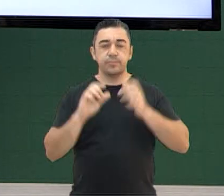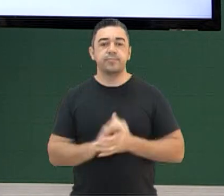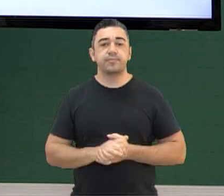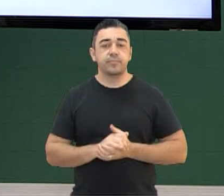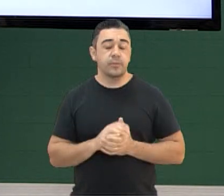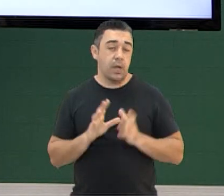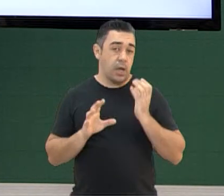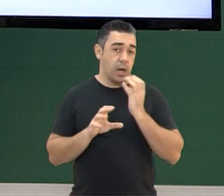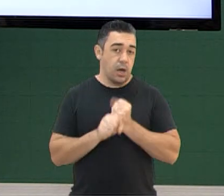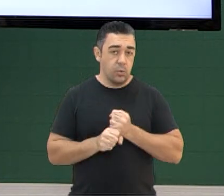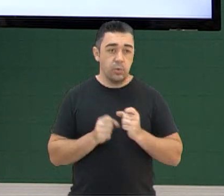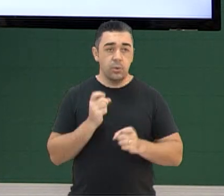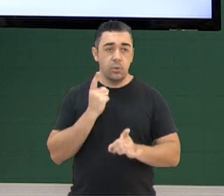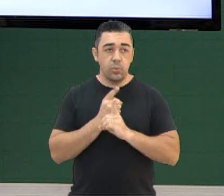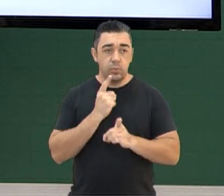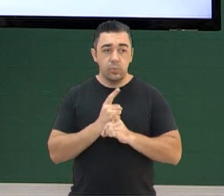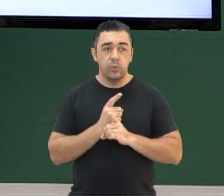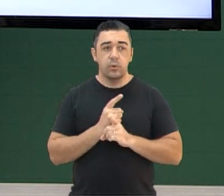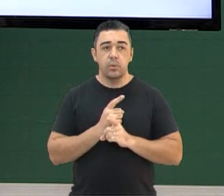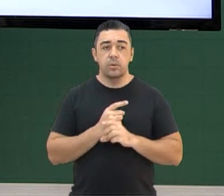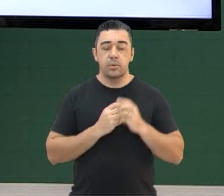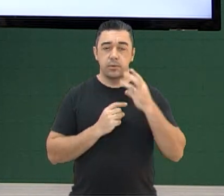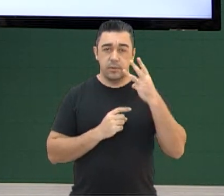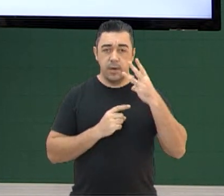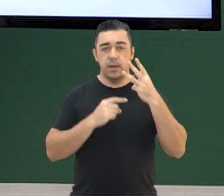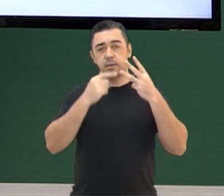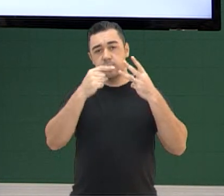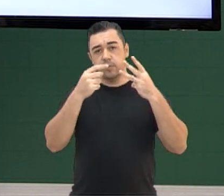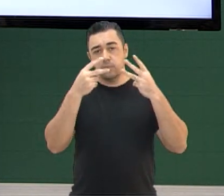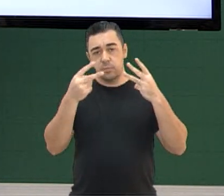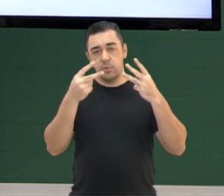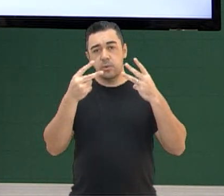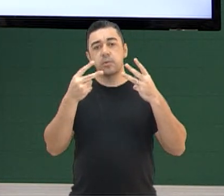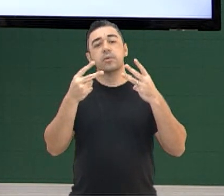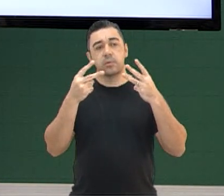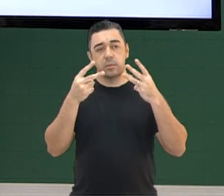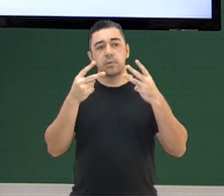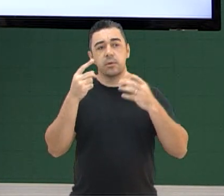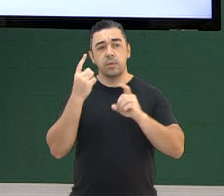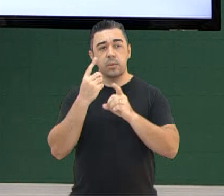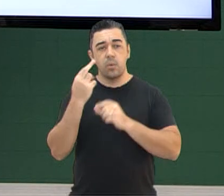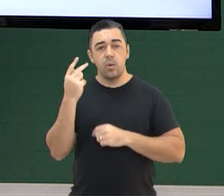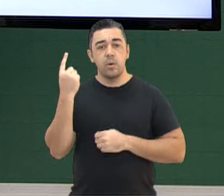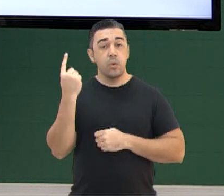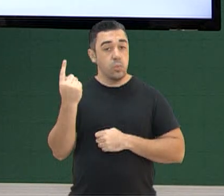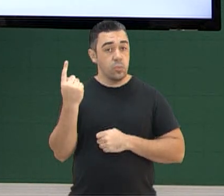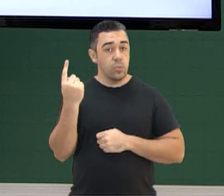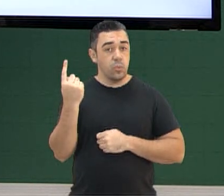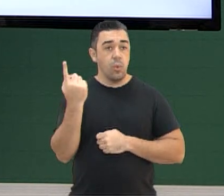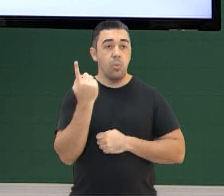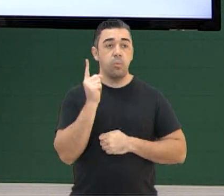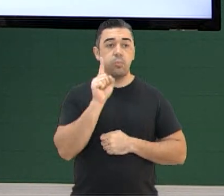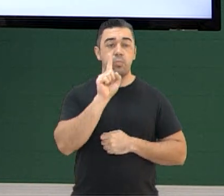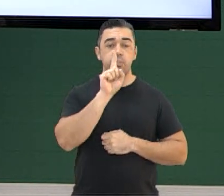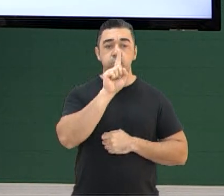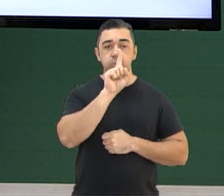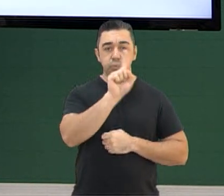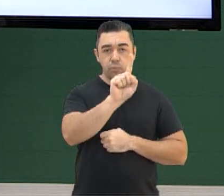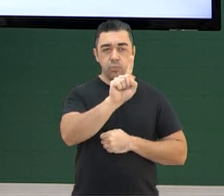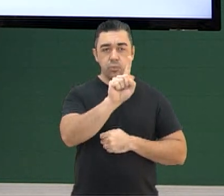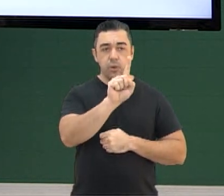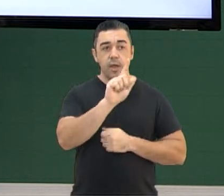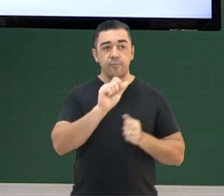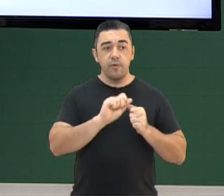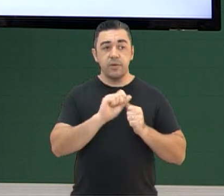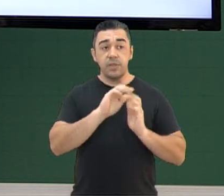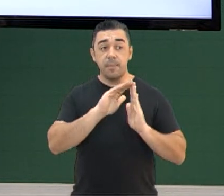Fazendo os cálculos, eu tenho lá 3 vezes 1 menos 2 vezes 1, que é igual a 1. Isso eu vou fazer para todos os